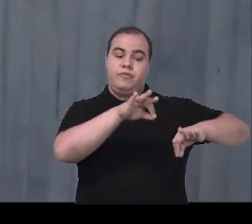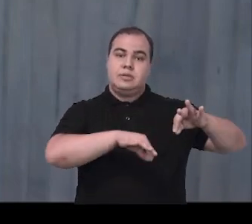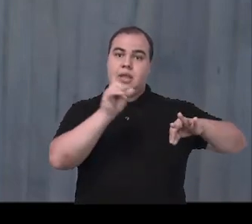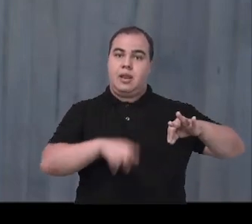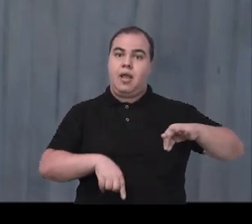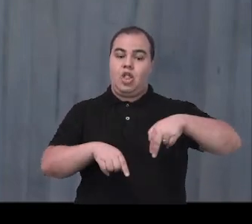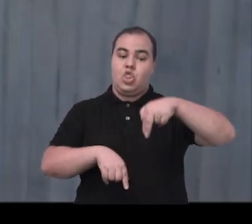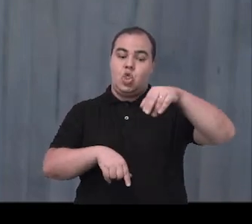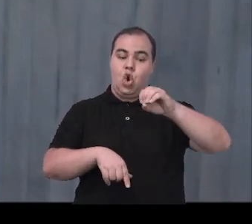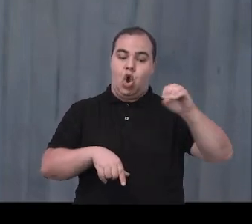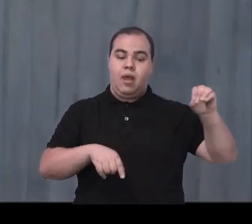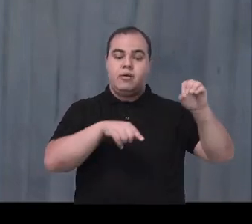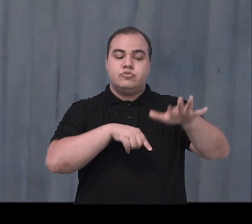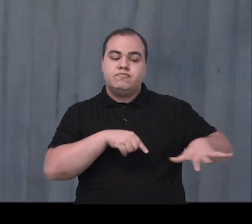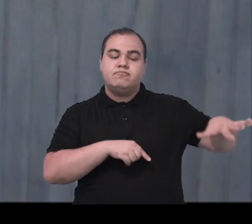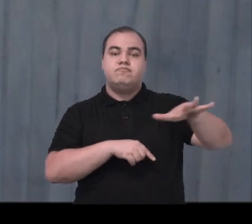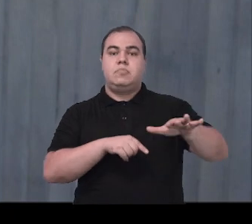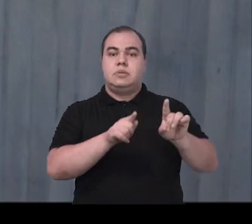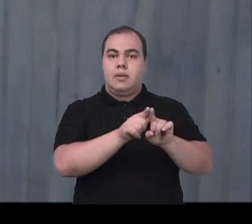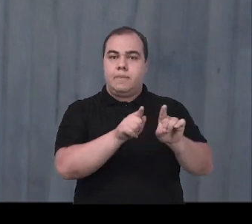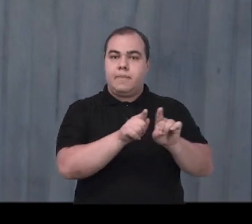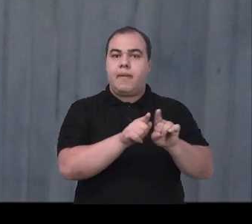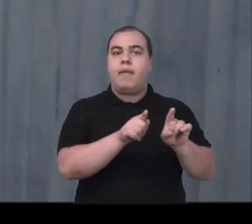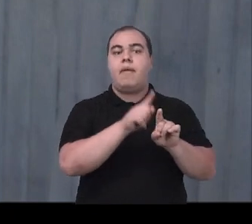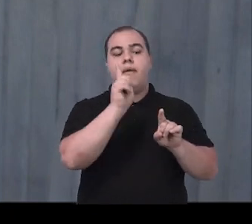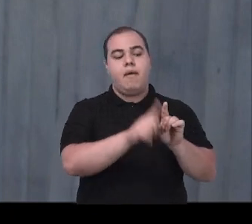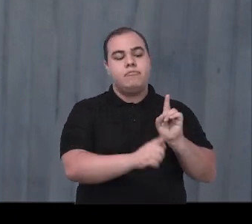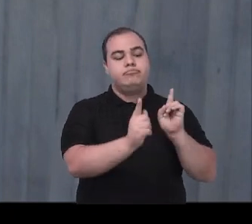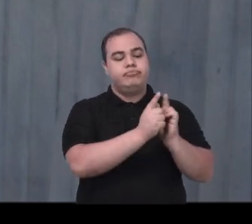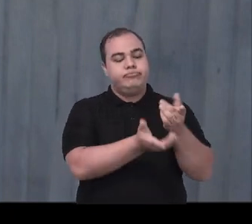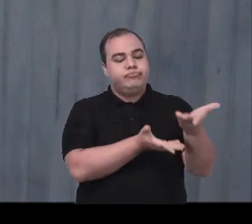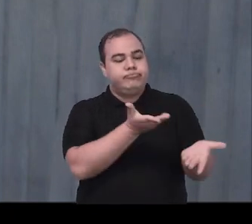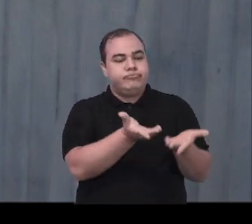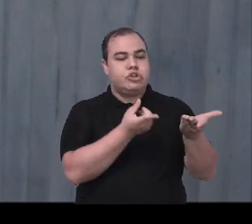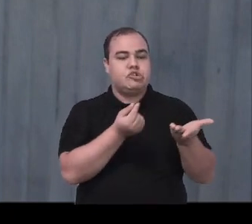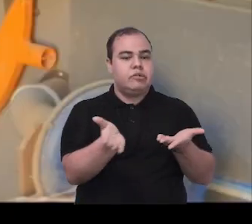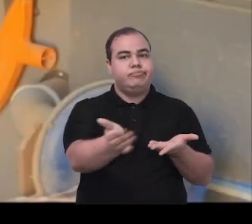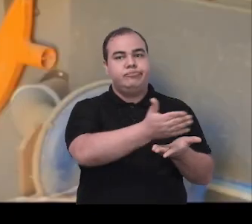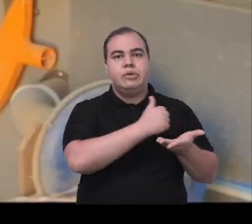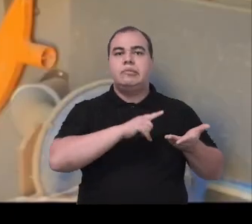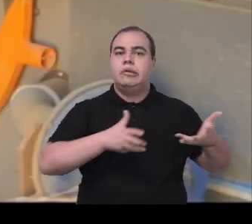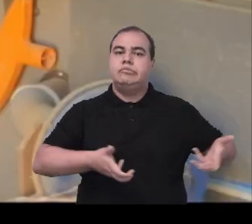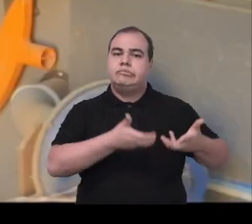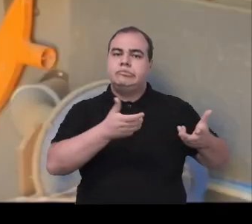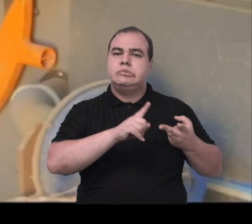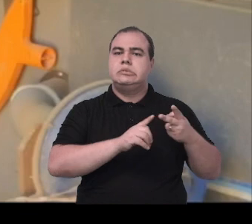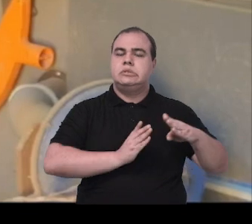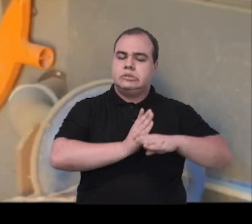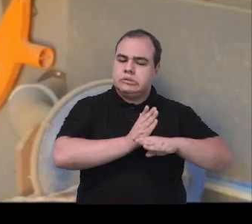das Oficinas, que fica na região noroeste, que também é um serviço de geração de renda. Nós temos